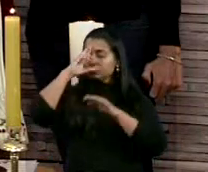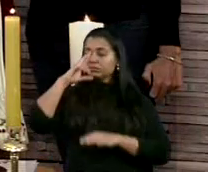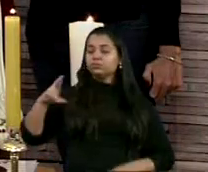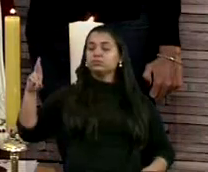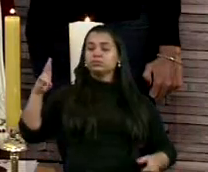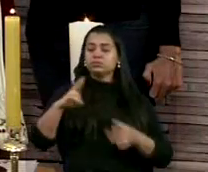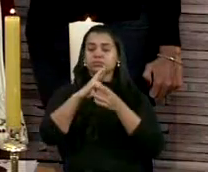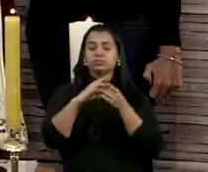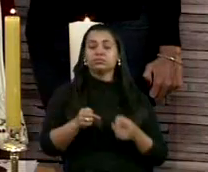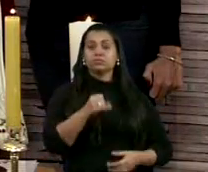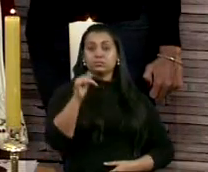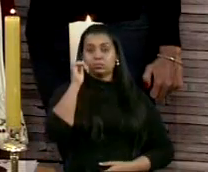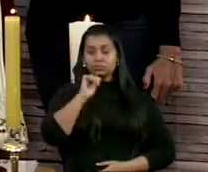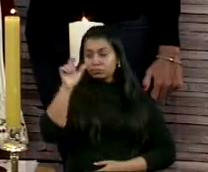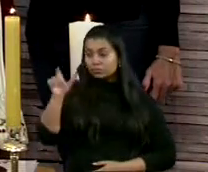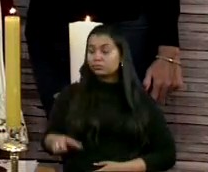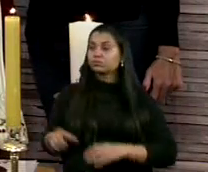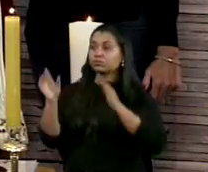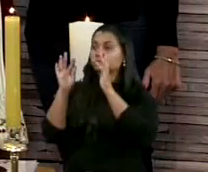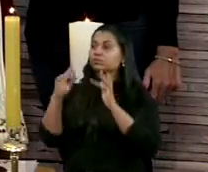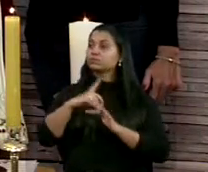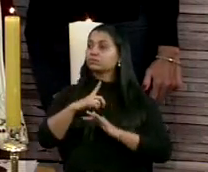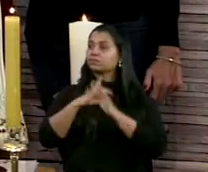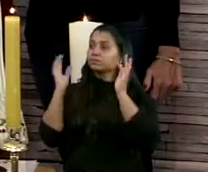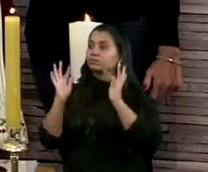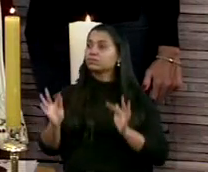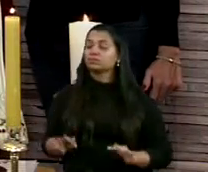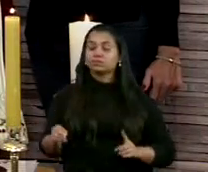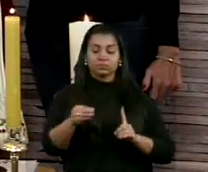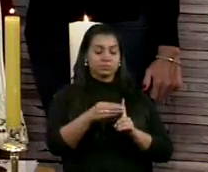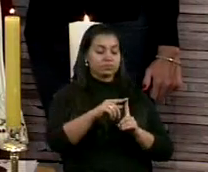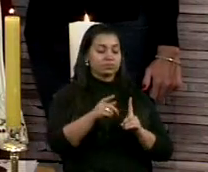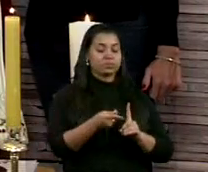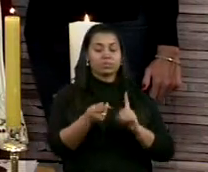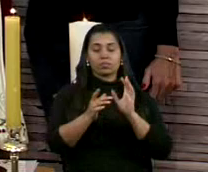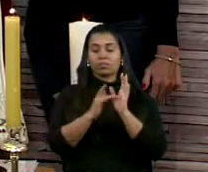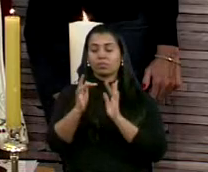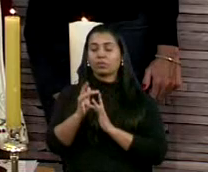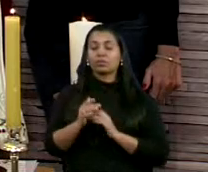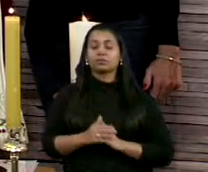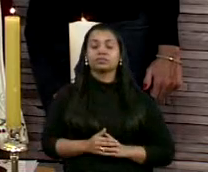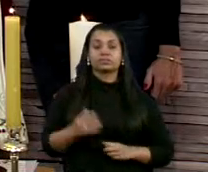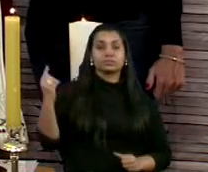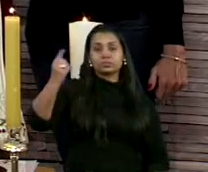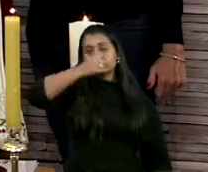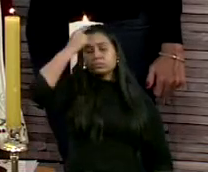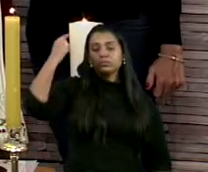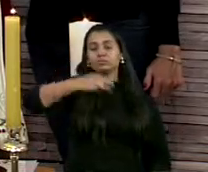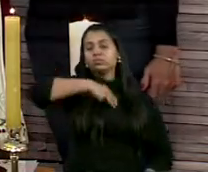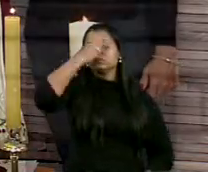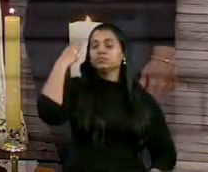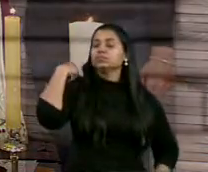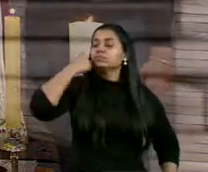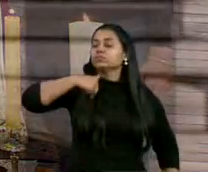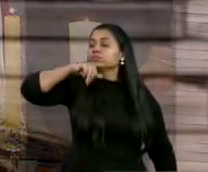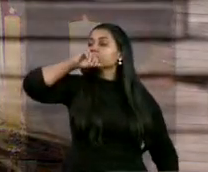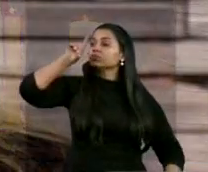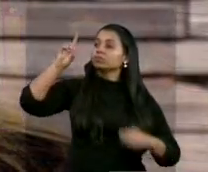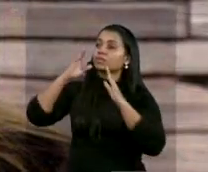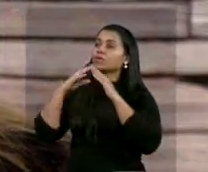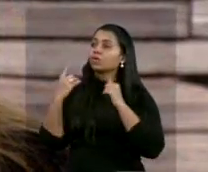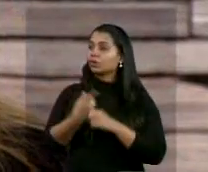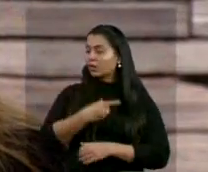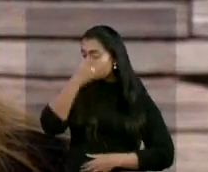de graça, o Senhor é convosco. Bendita sois vós entre as mulheres, e bendito é o fruto do vosso ventre, Jesus. Santa Maria, Mãe